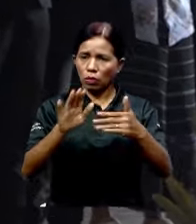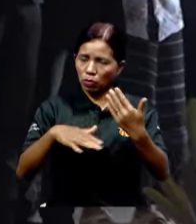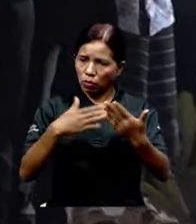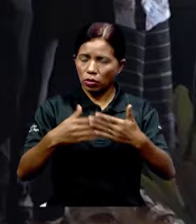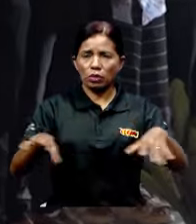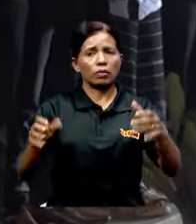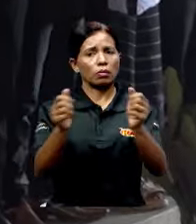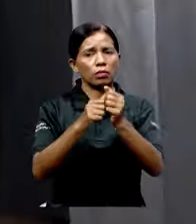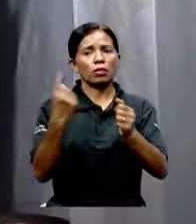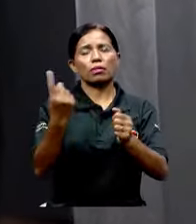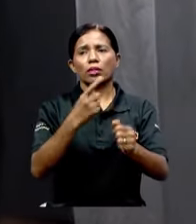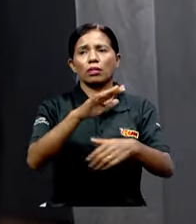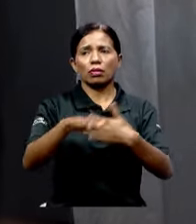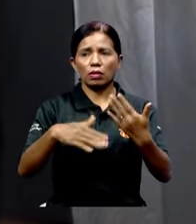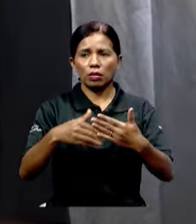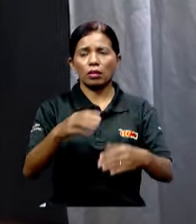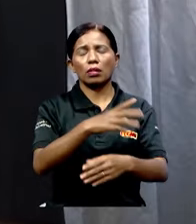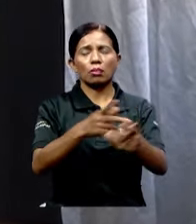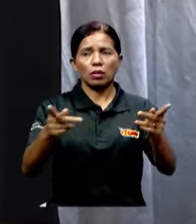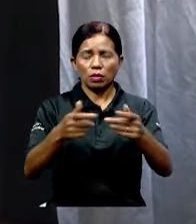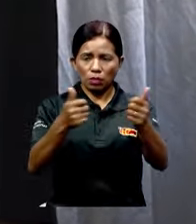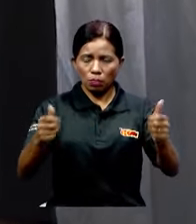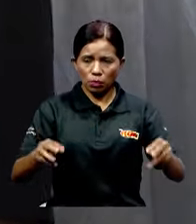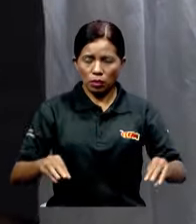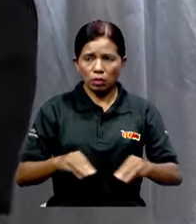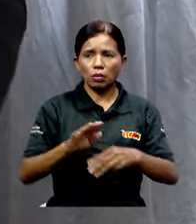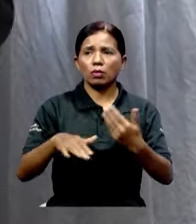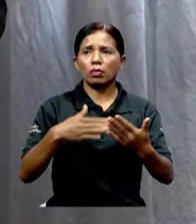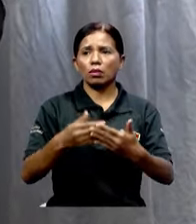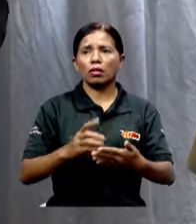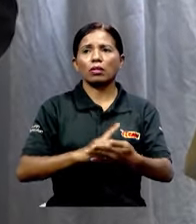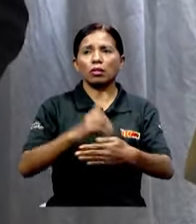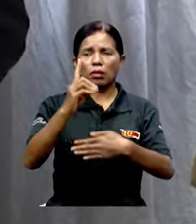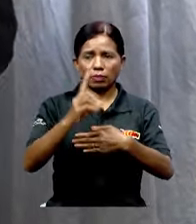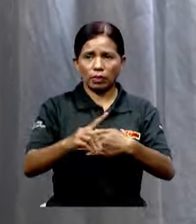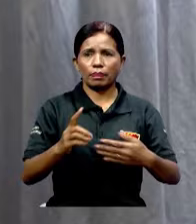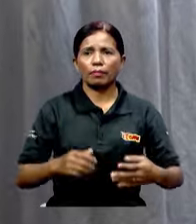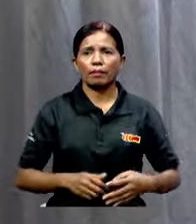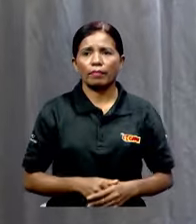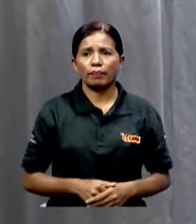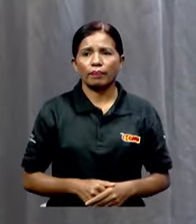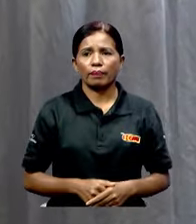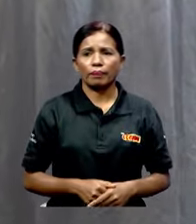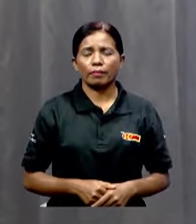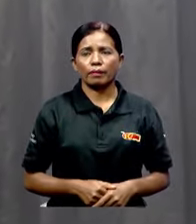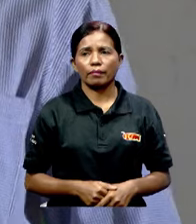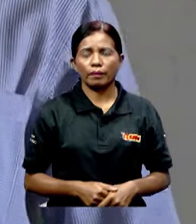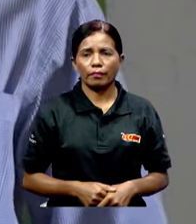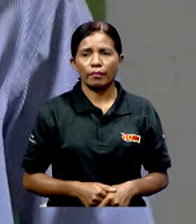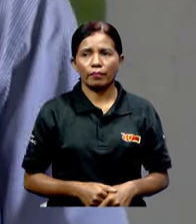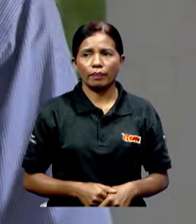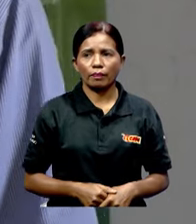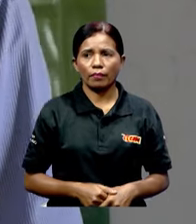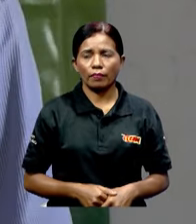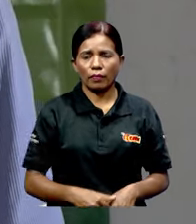Fatin, ho entidade hotu, e a posto no município, nunem ele acelera desenvolvimento. Então, hotu,